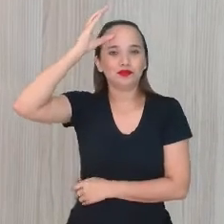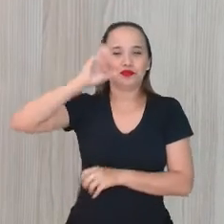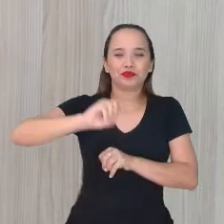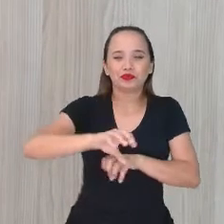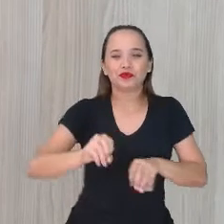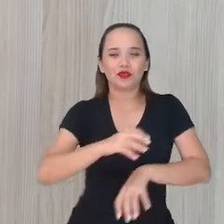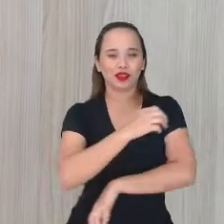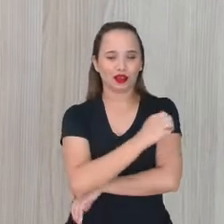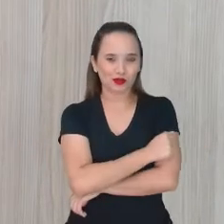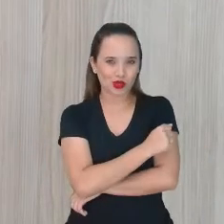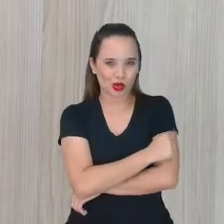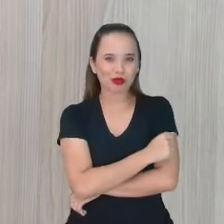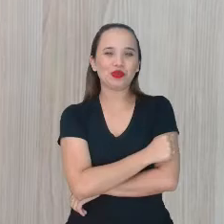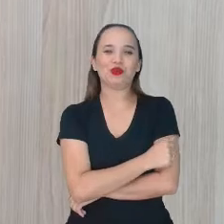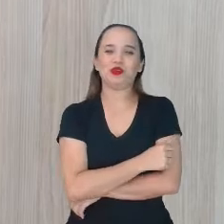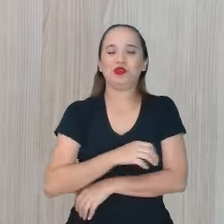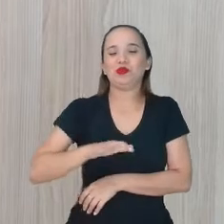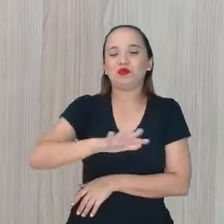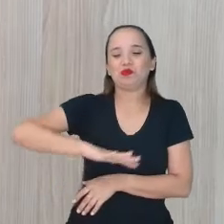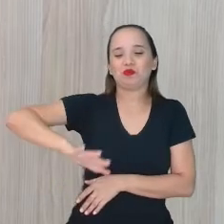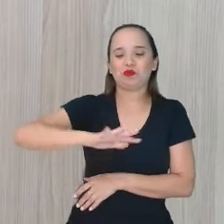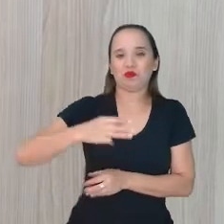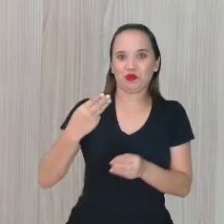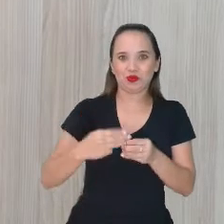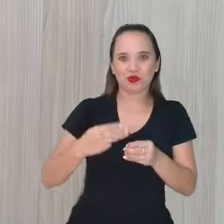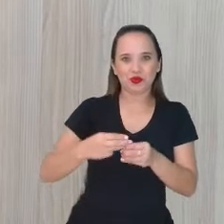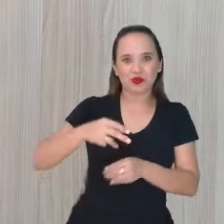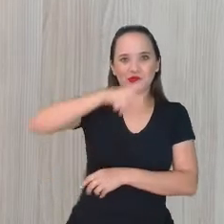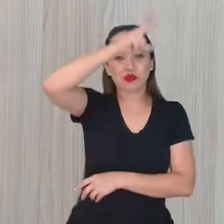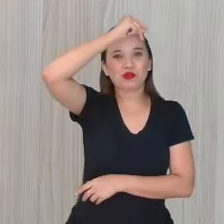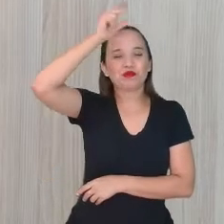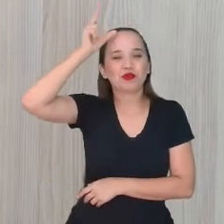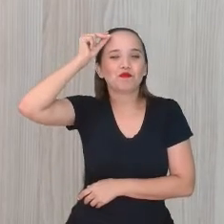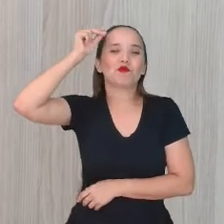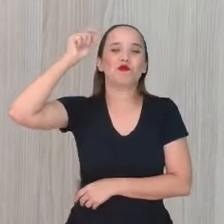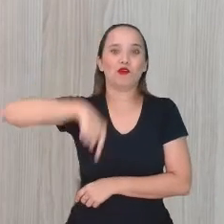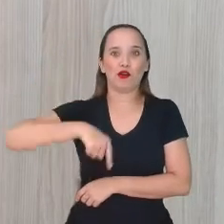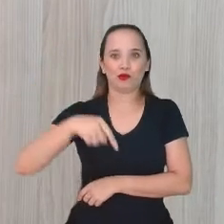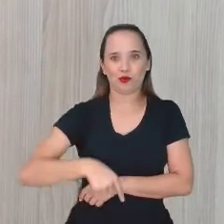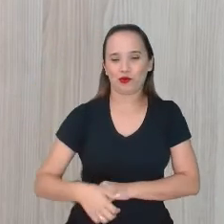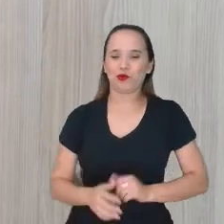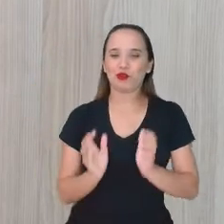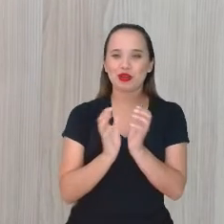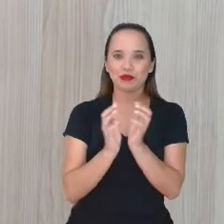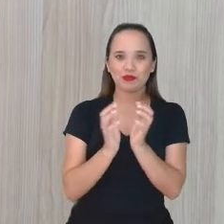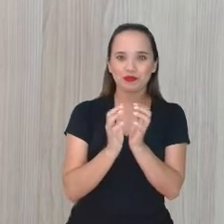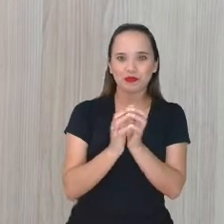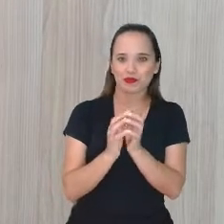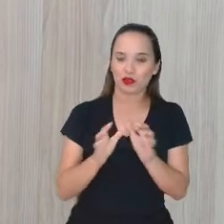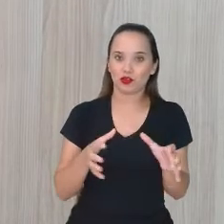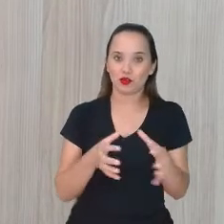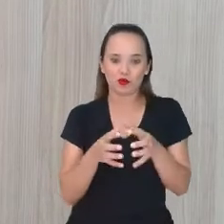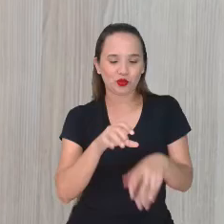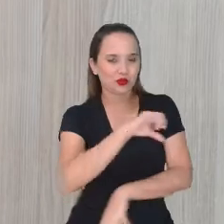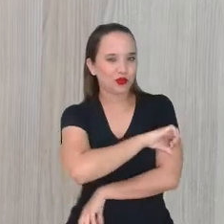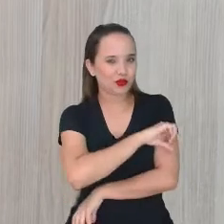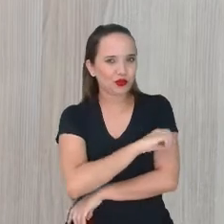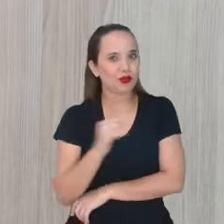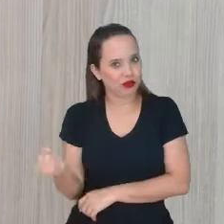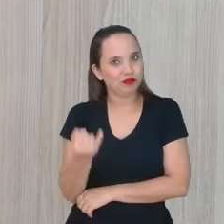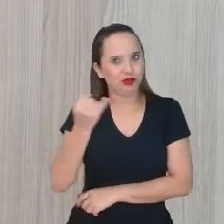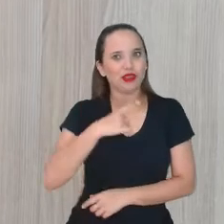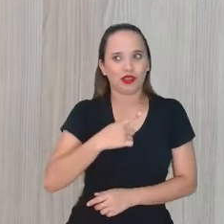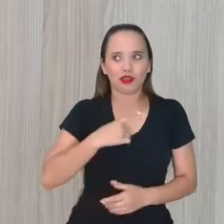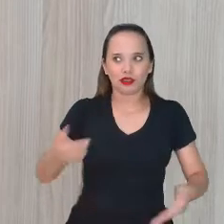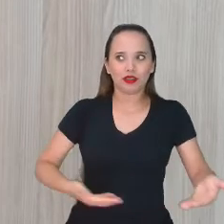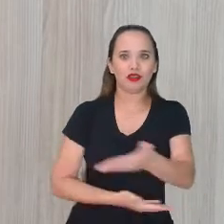nossos estudantes da rede municipal, da prefeitura do Recife, o nono ano, professor, é importante eles interagirem,